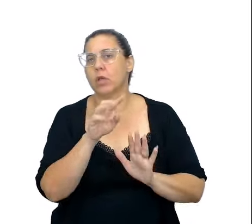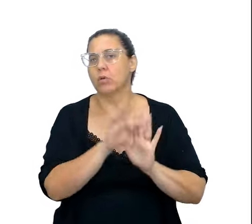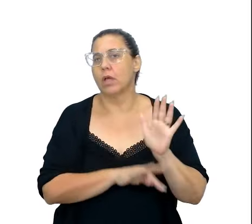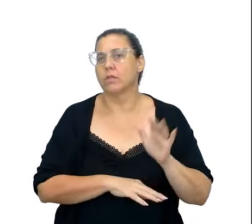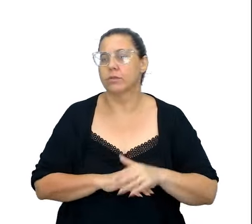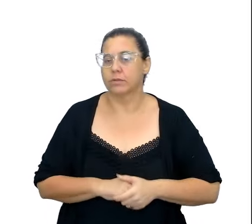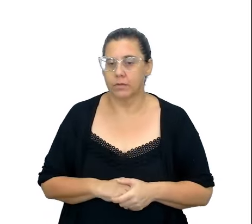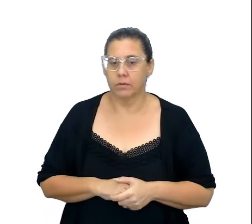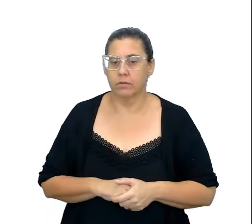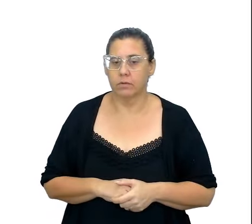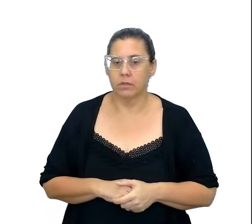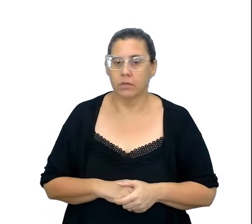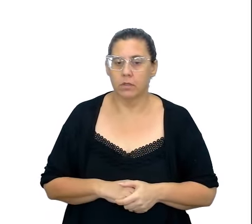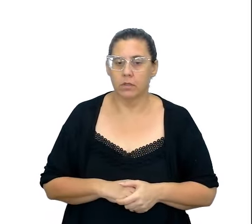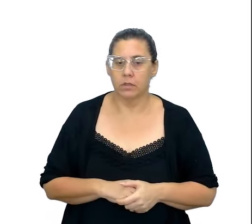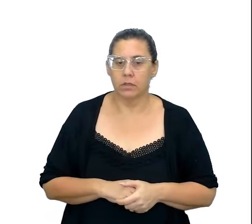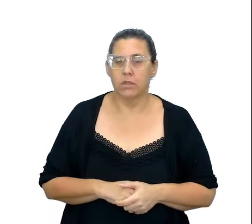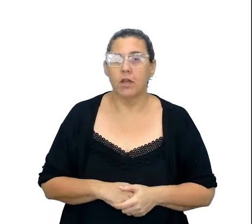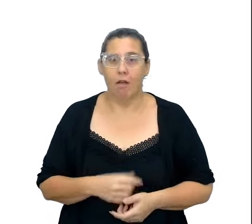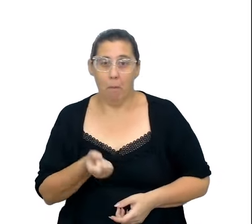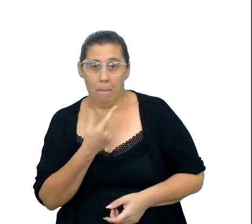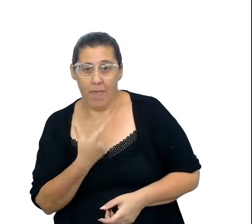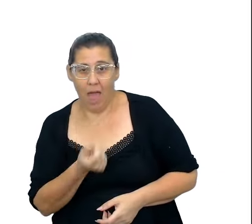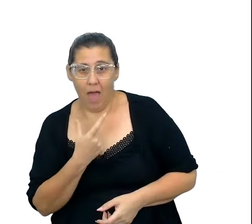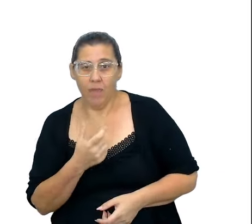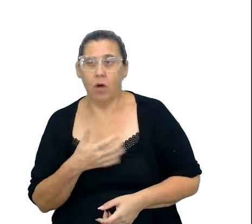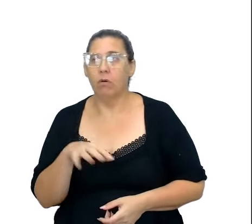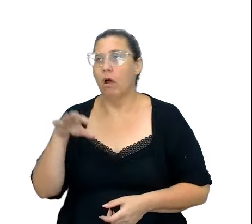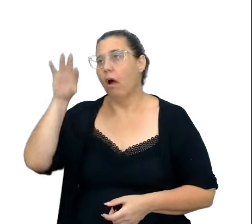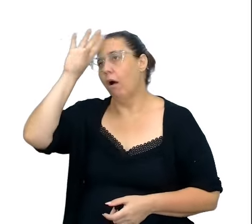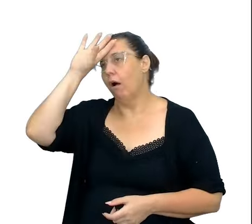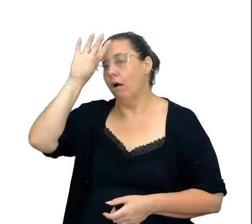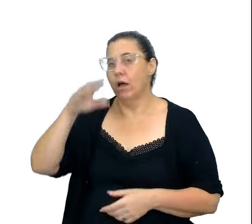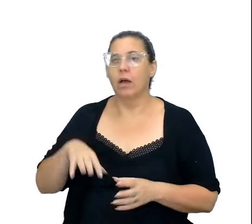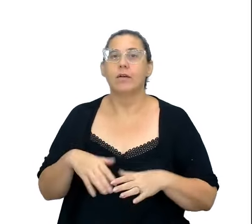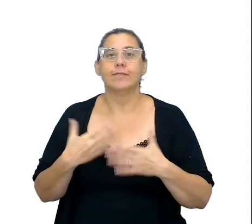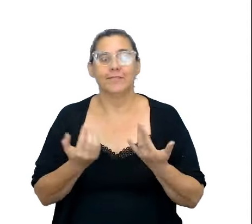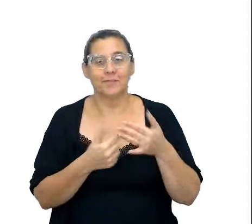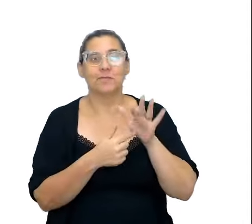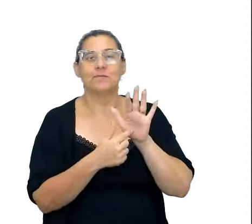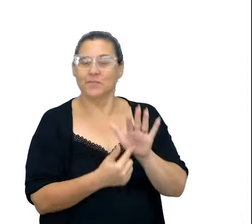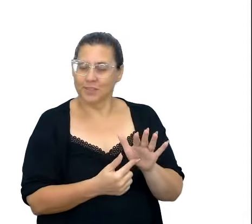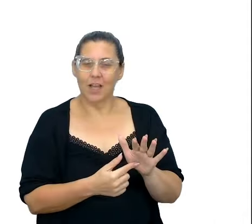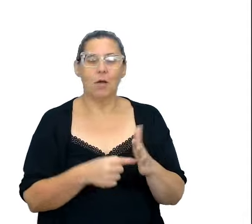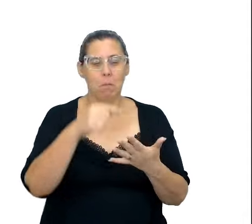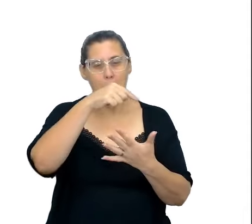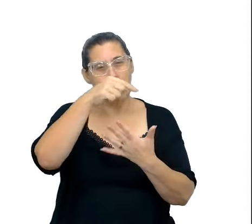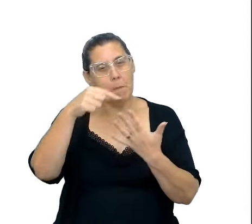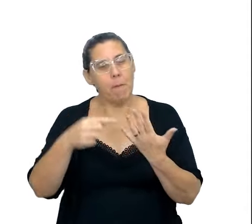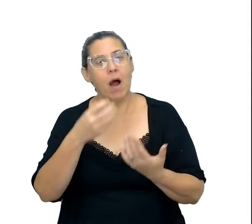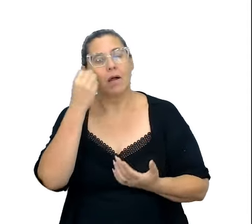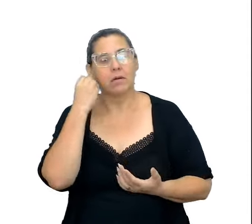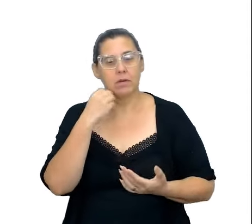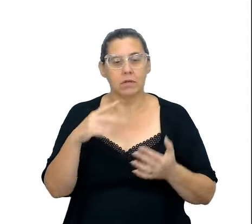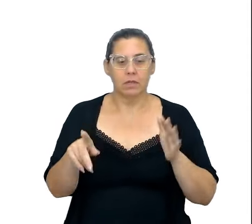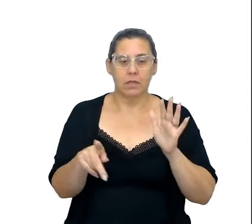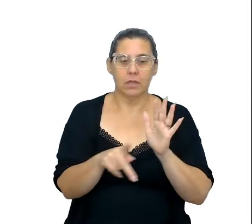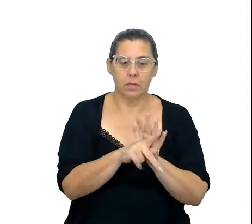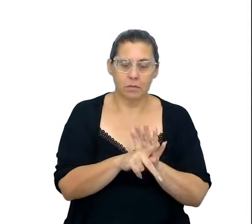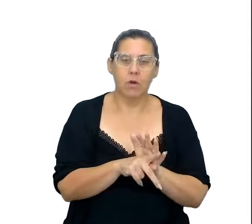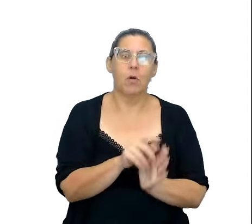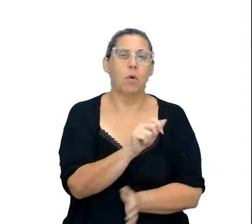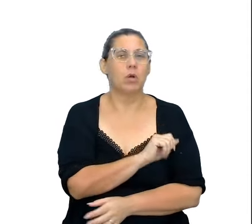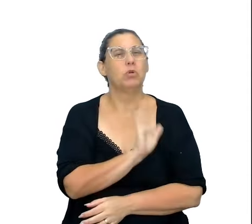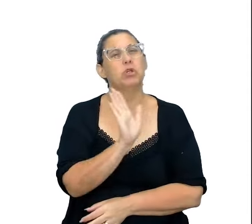retextualização? Seria humorada ou dramática? Então, eles podem trazer aí várias experiências que o próprio estudante já